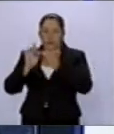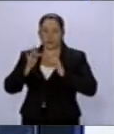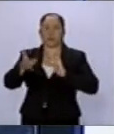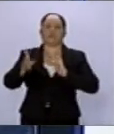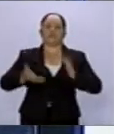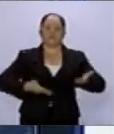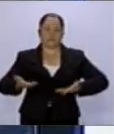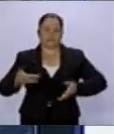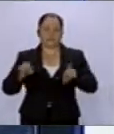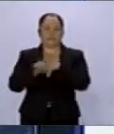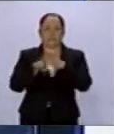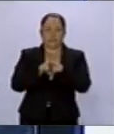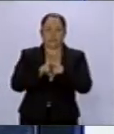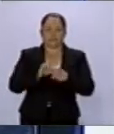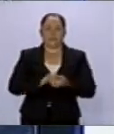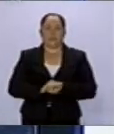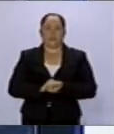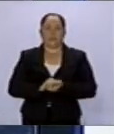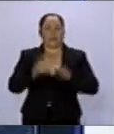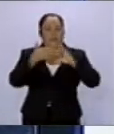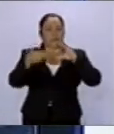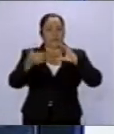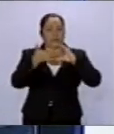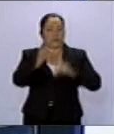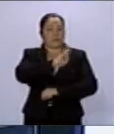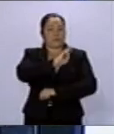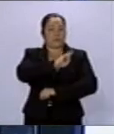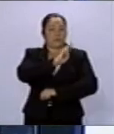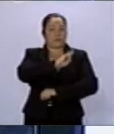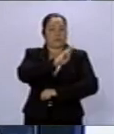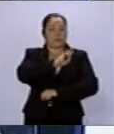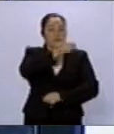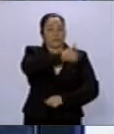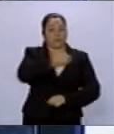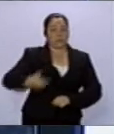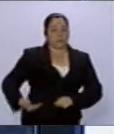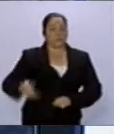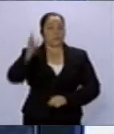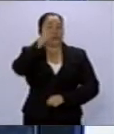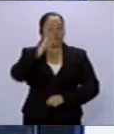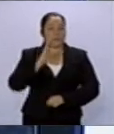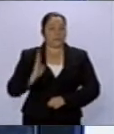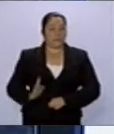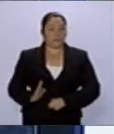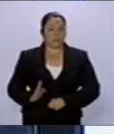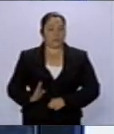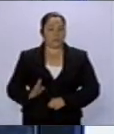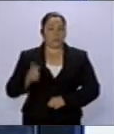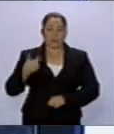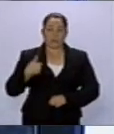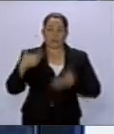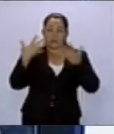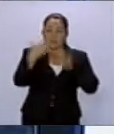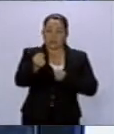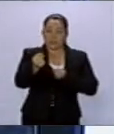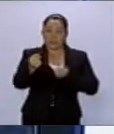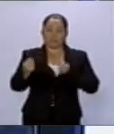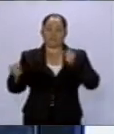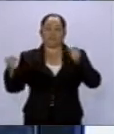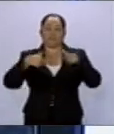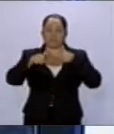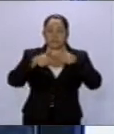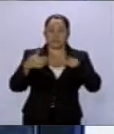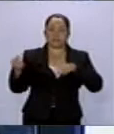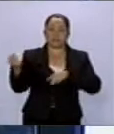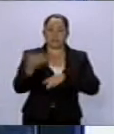que é característica e responsabilidade do estado brasileiro de regular entre as profissões regulamentadas os exercícios mas não só isso